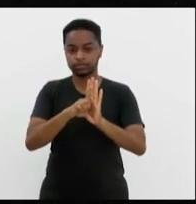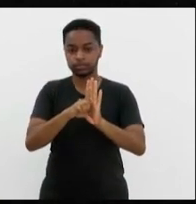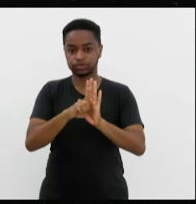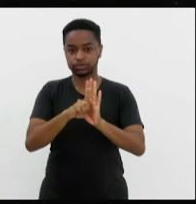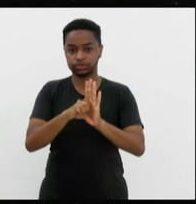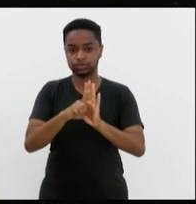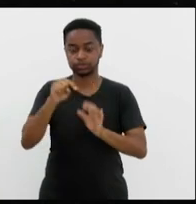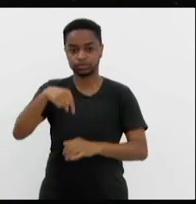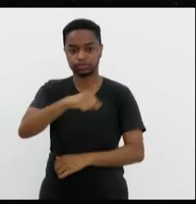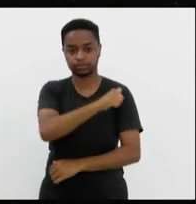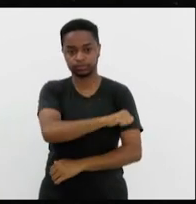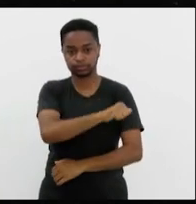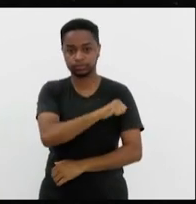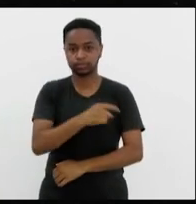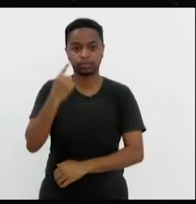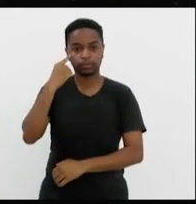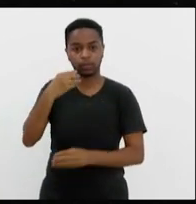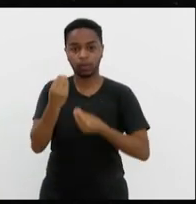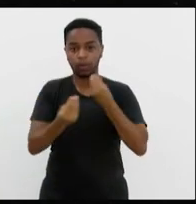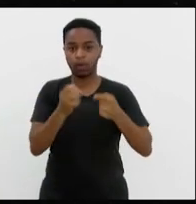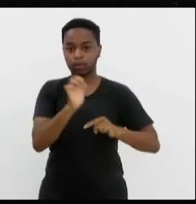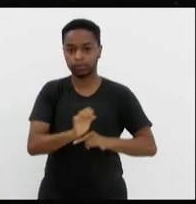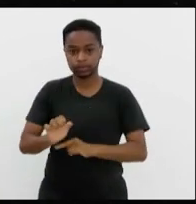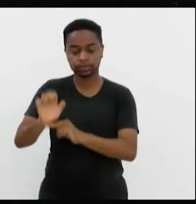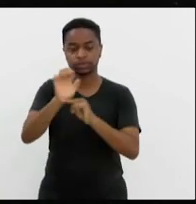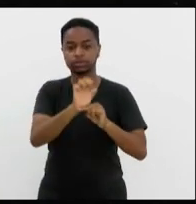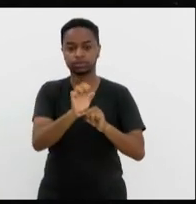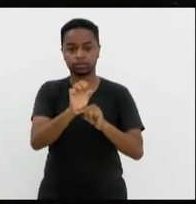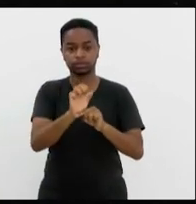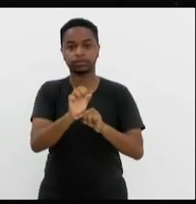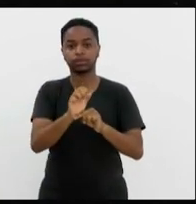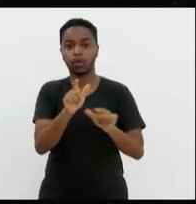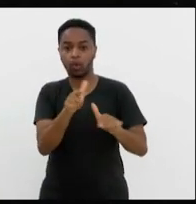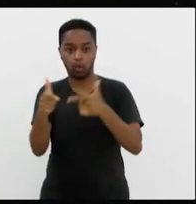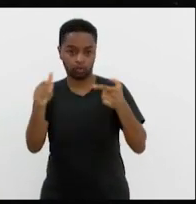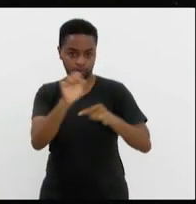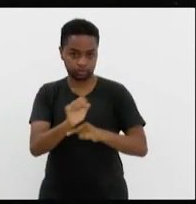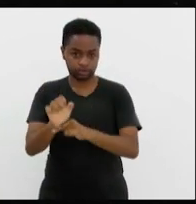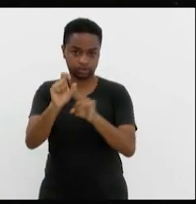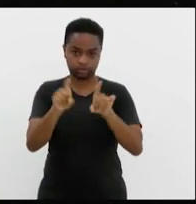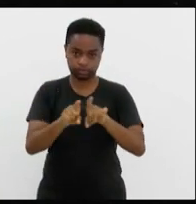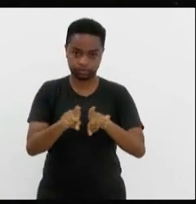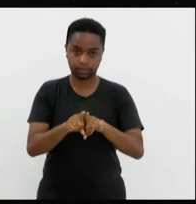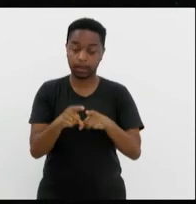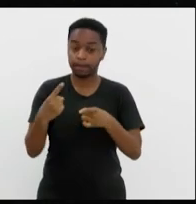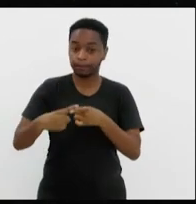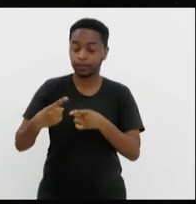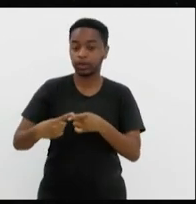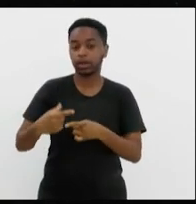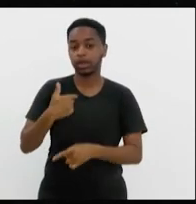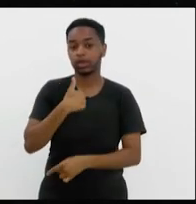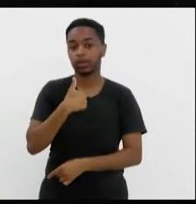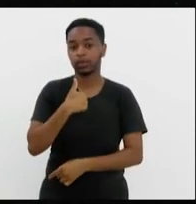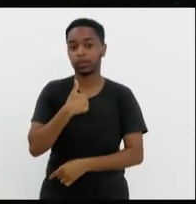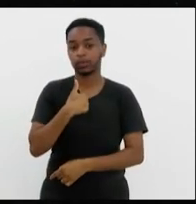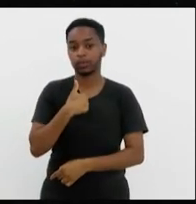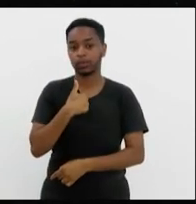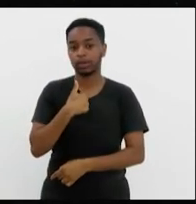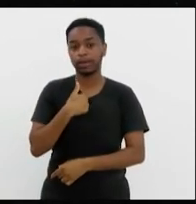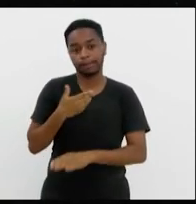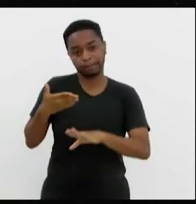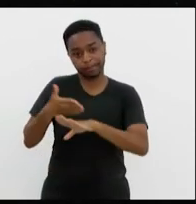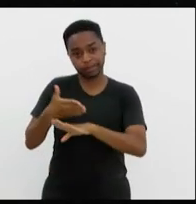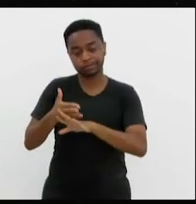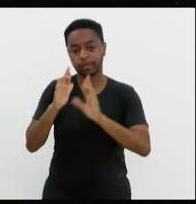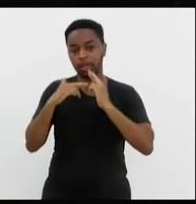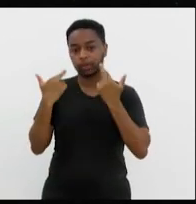Janeiro, pensando nos estados que estão, nos outros estados. Pois eu estive numa audiência